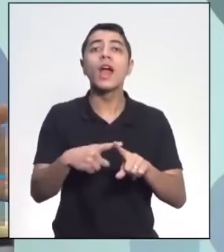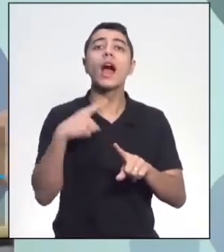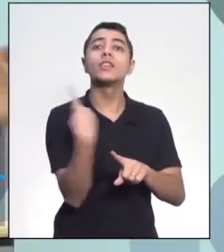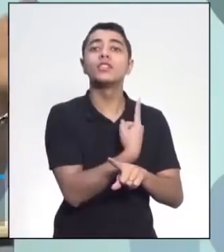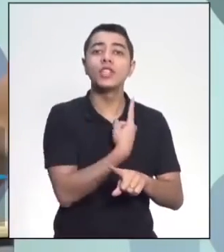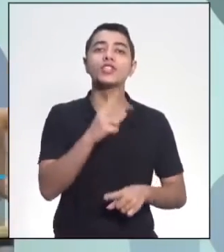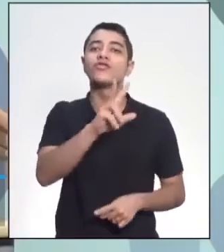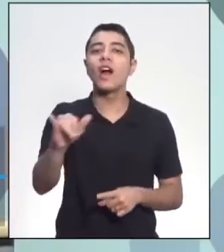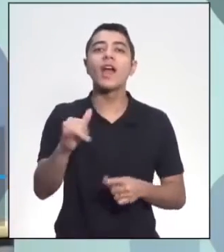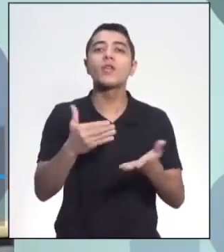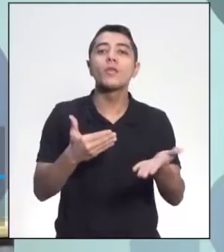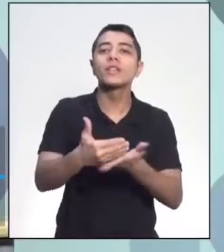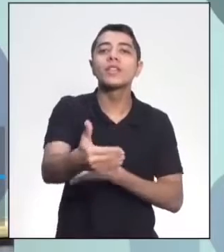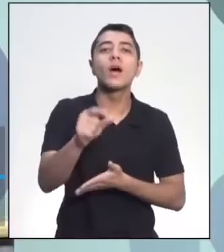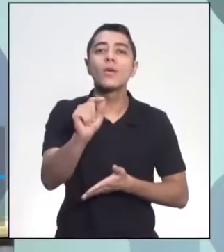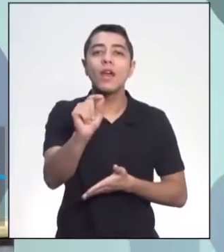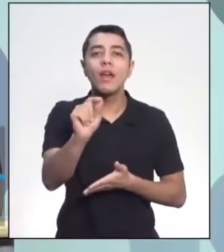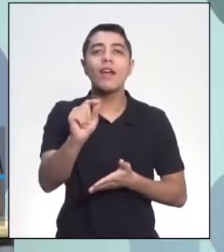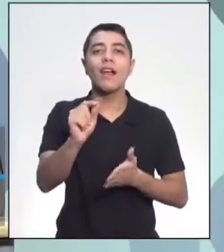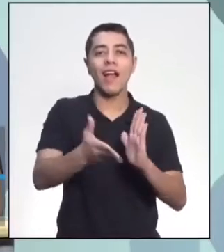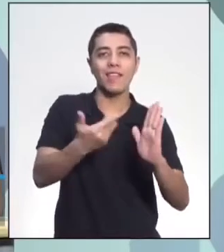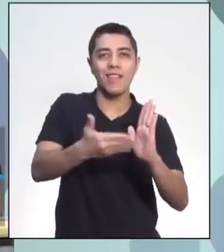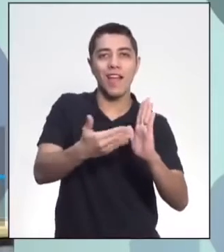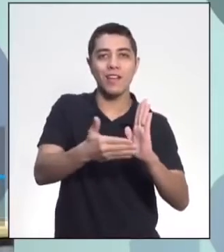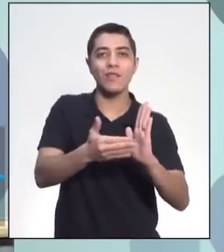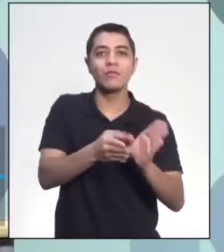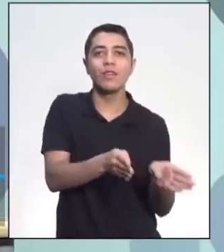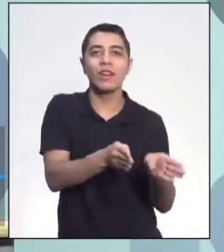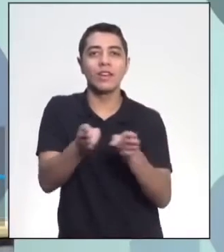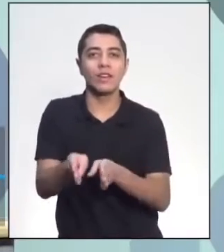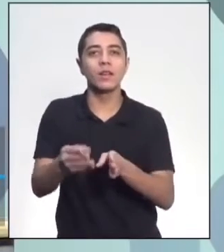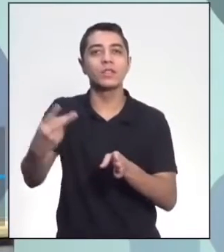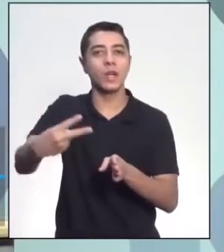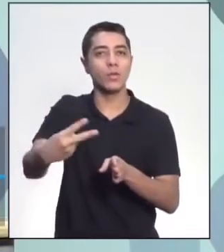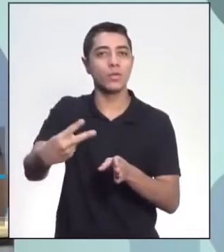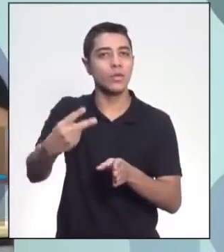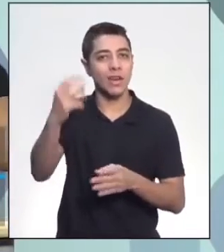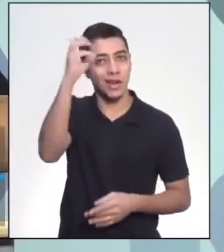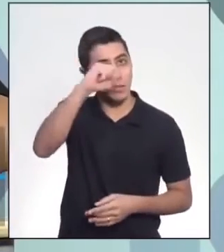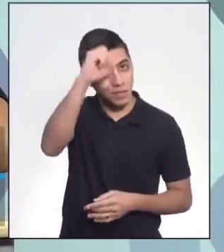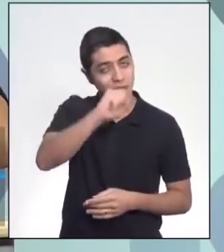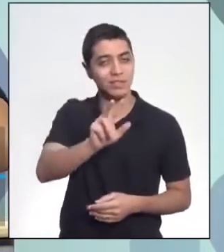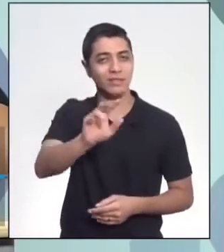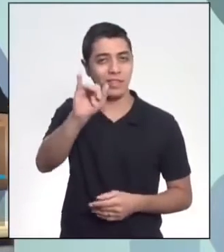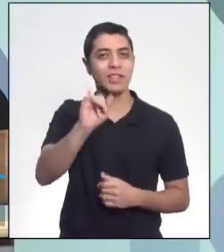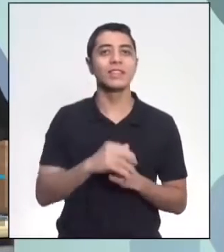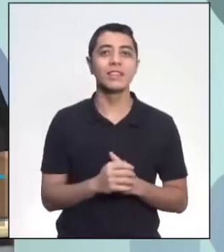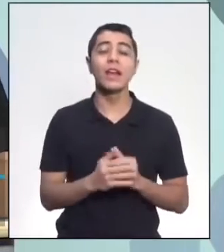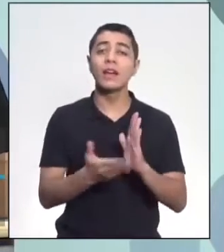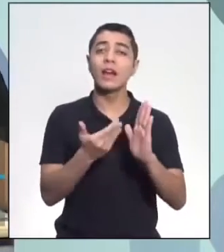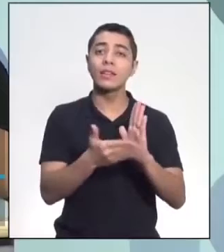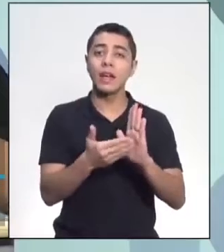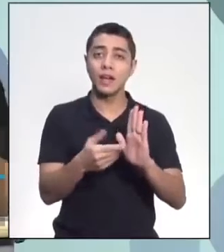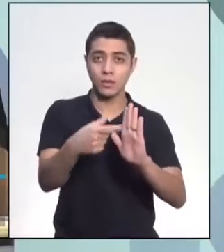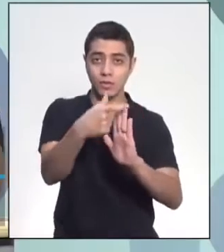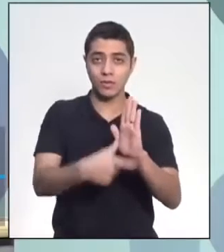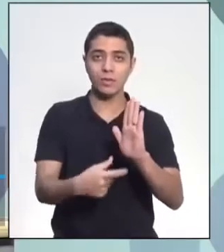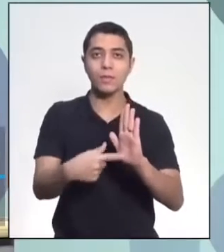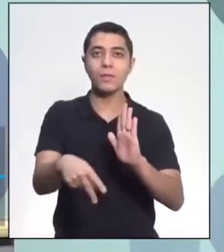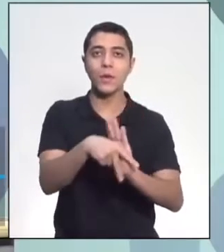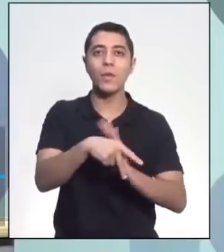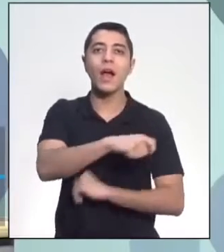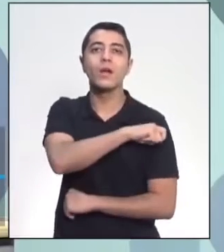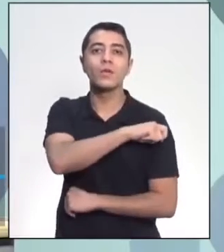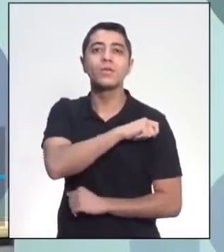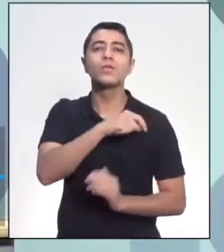2, que é a continuidade desse caderno que vocês têm. Esse caderno do aluno, ele fala só sobre gêneros e ele